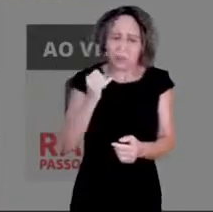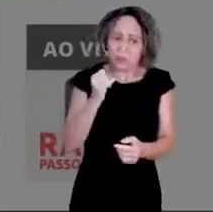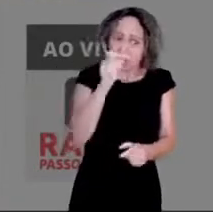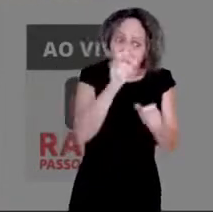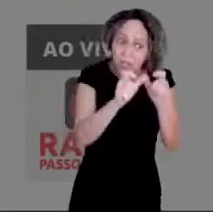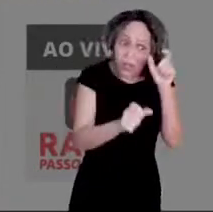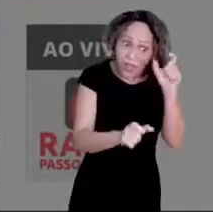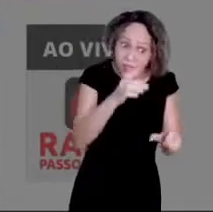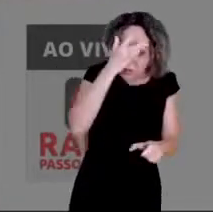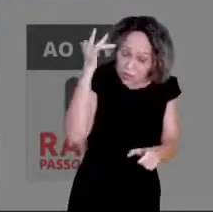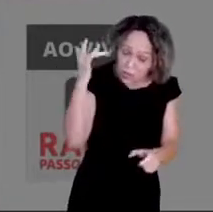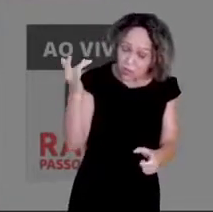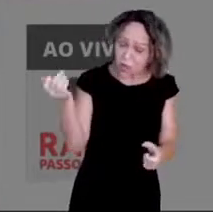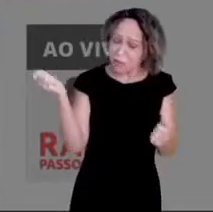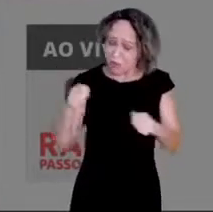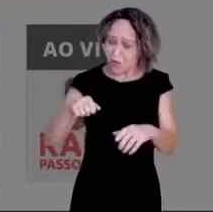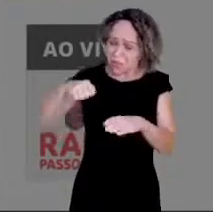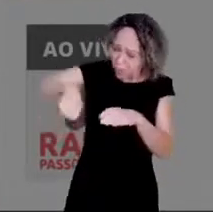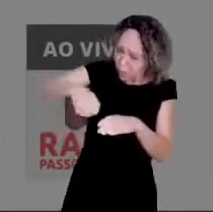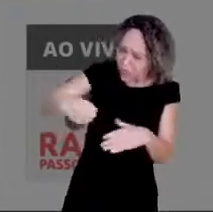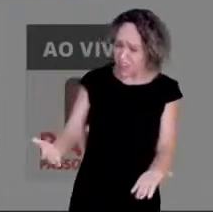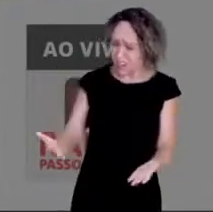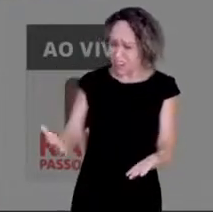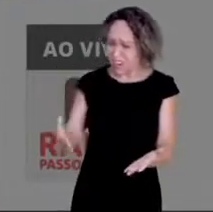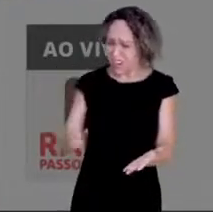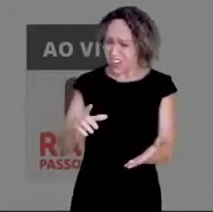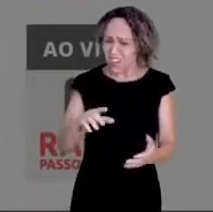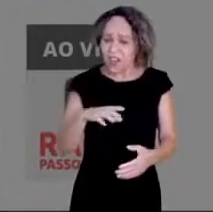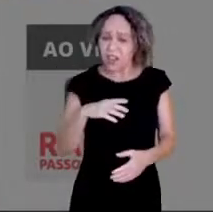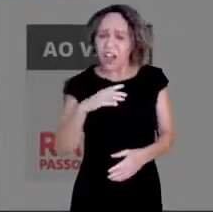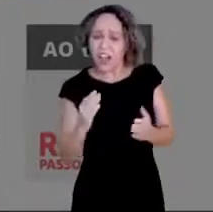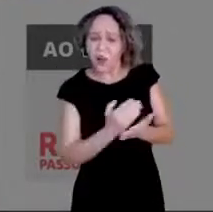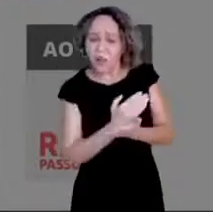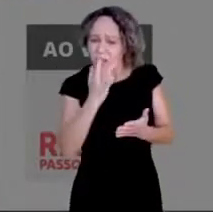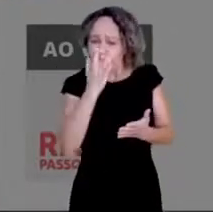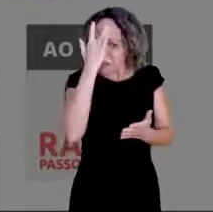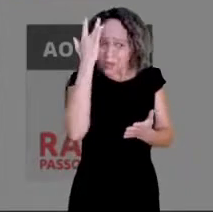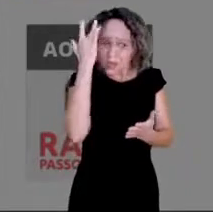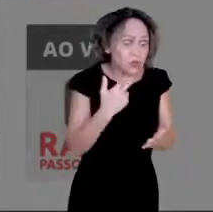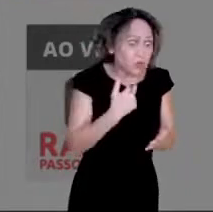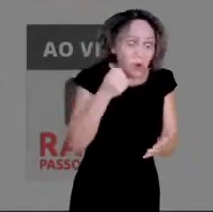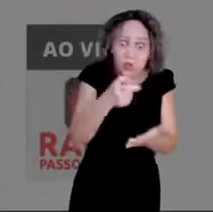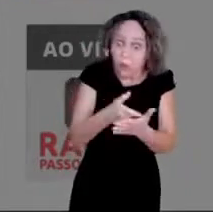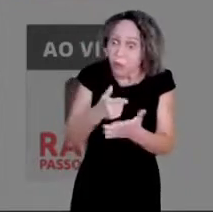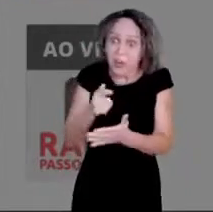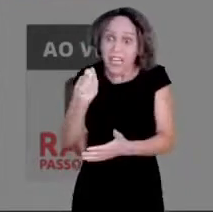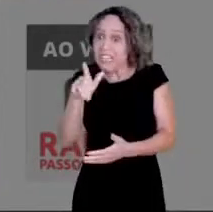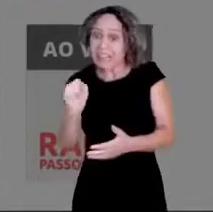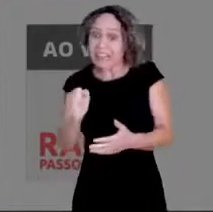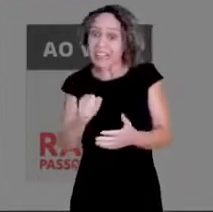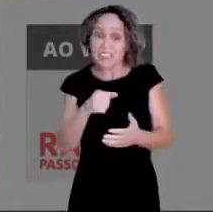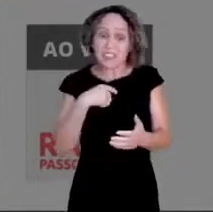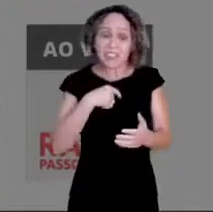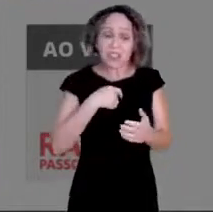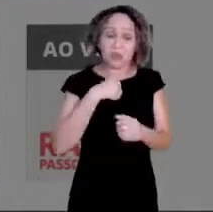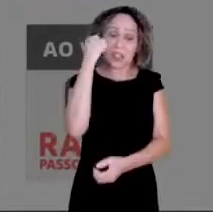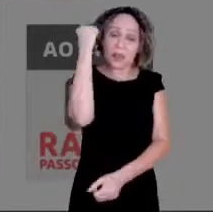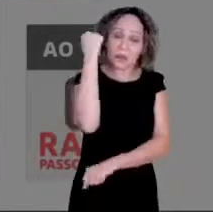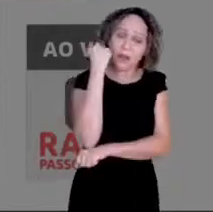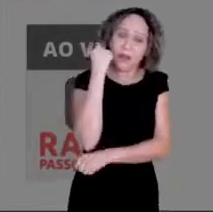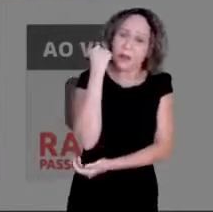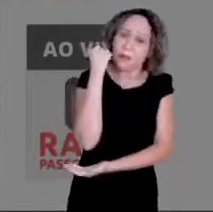pobres. Nós falamos da questão da energia elétrica, nós falamos da questão dos combustíveis, e o senhor falou muito bem da questão do